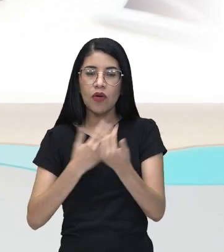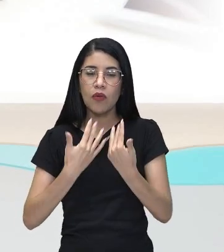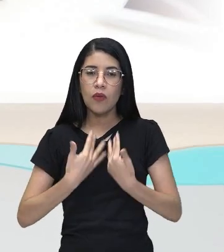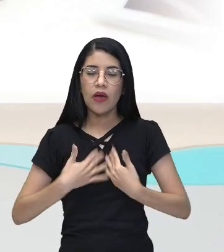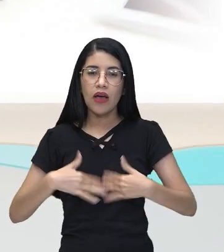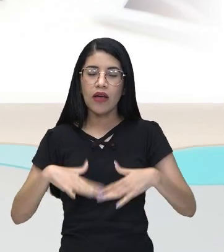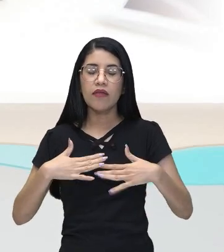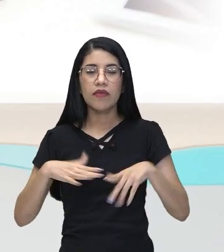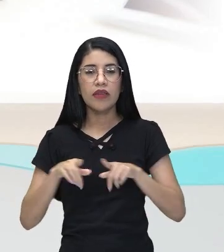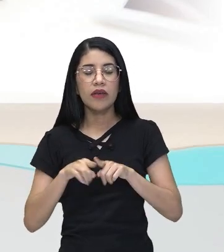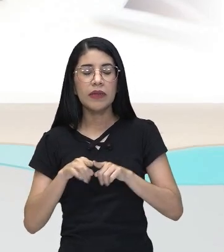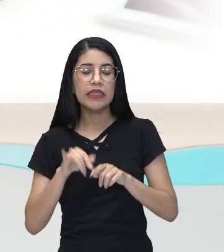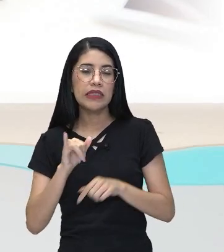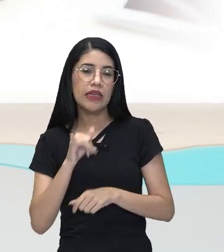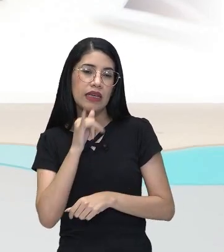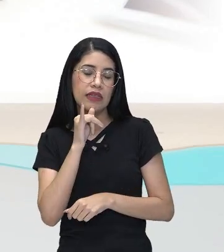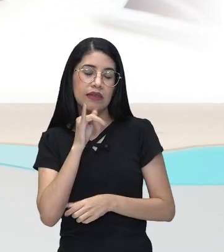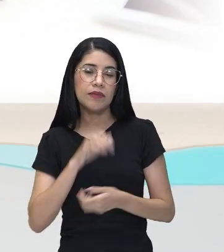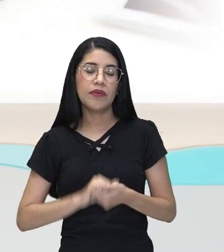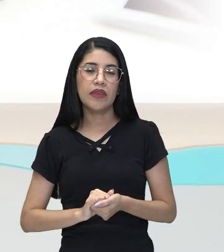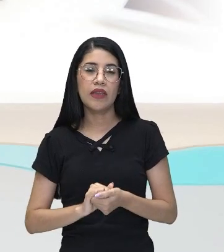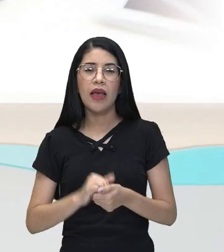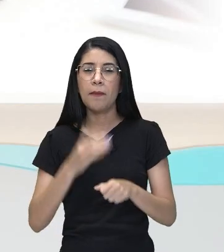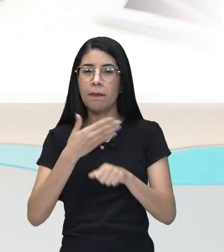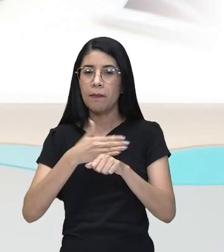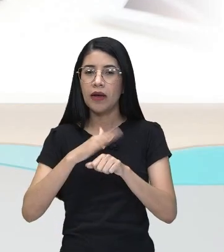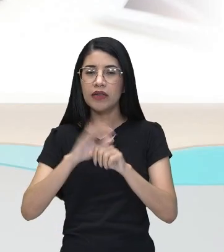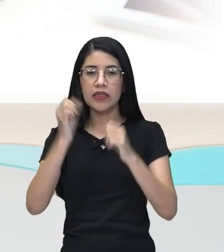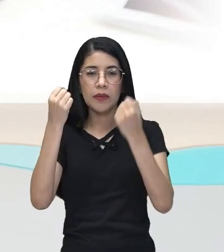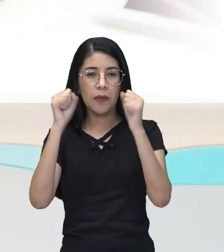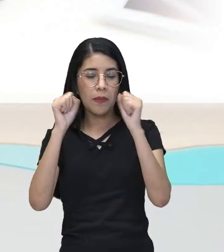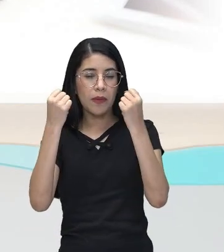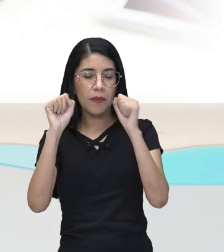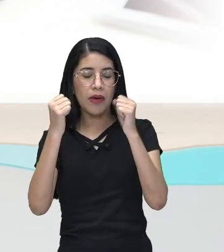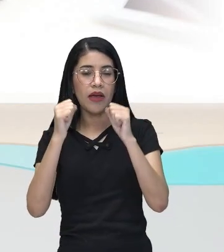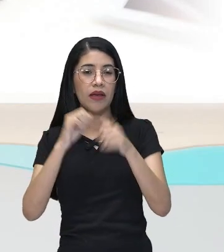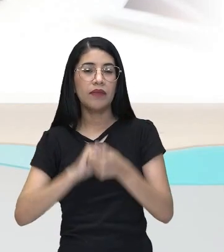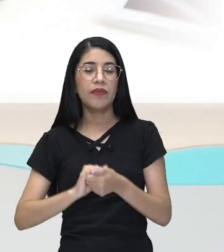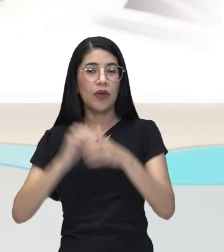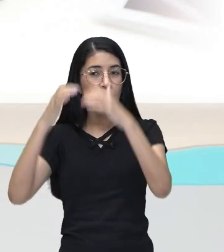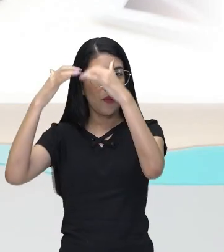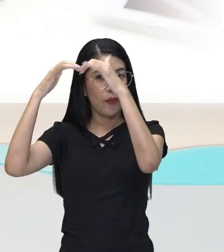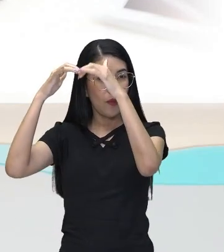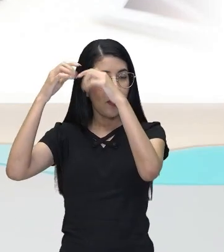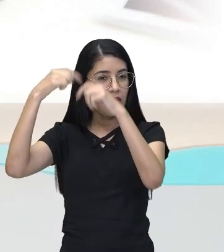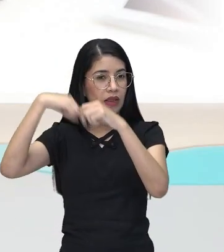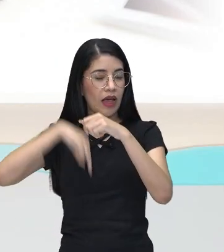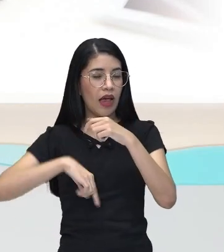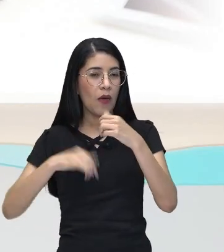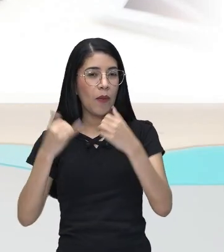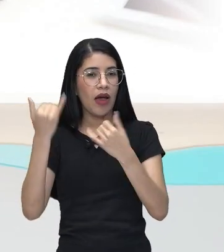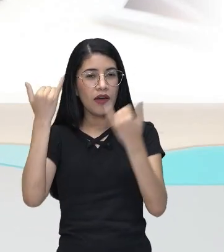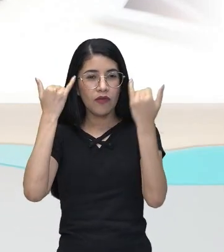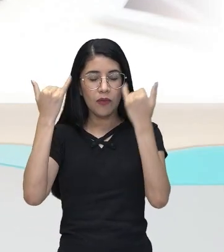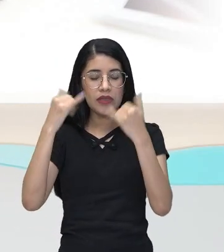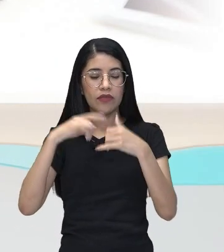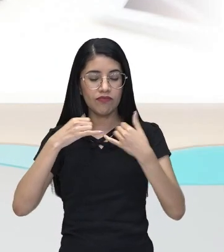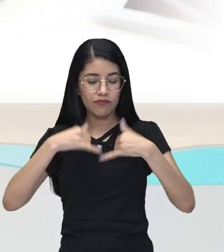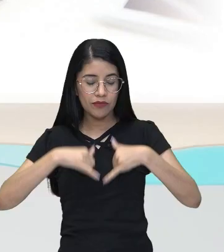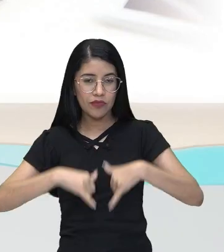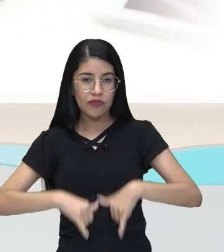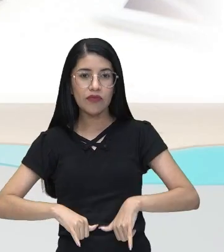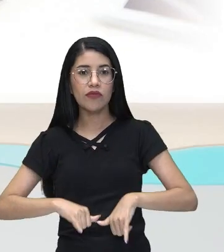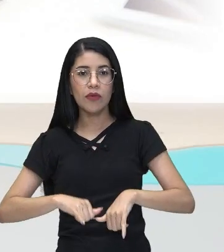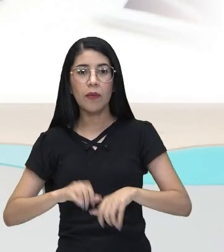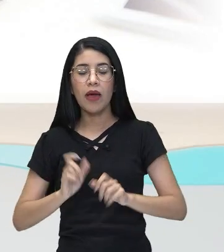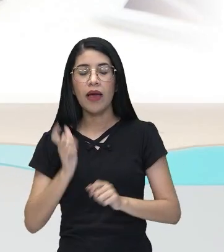né? Quando você está fazendo ali, o sistema nervoso aí simpático, ele manda uma informação para o cérebro para ver se a gente consegue fazer o